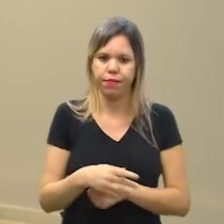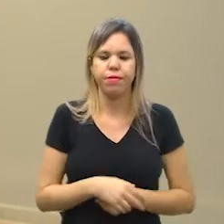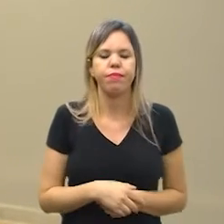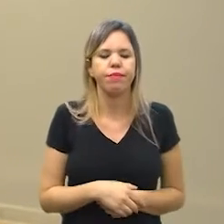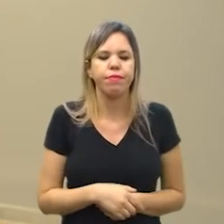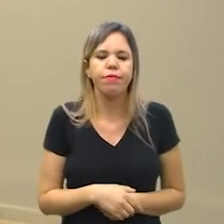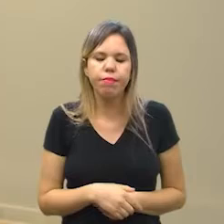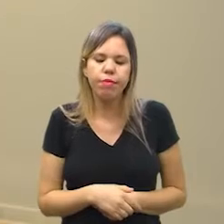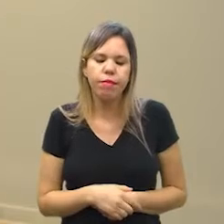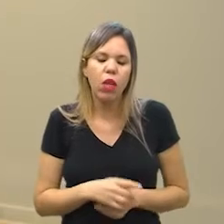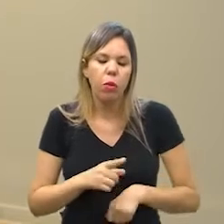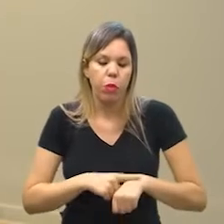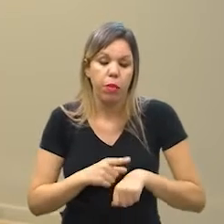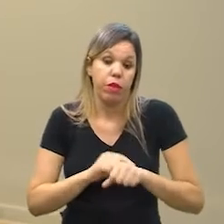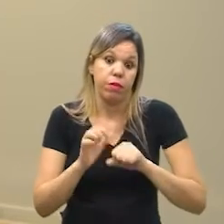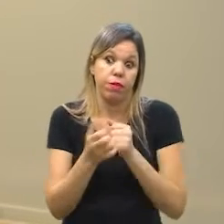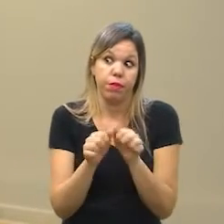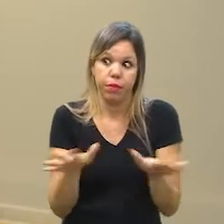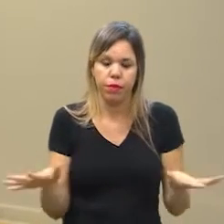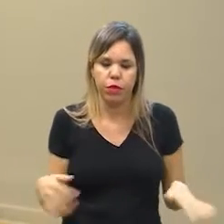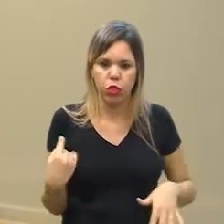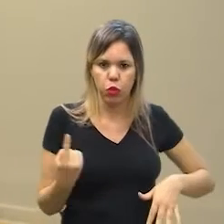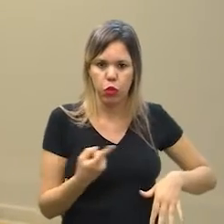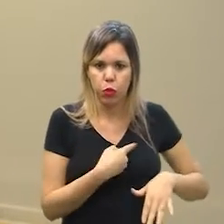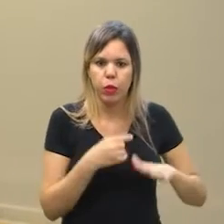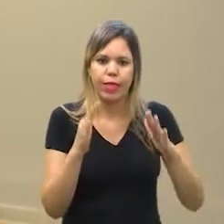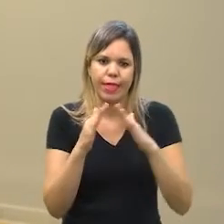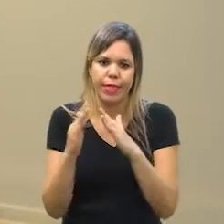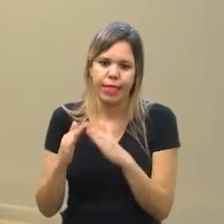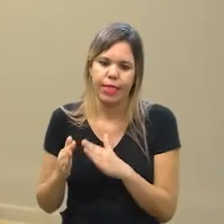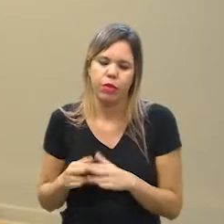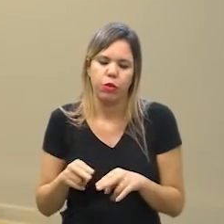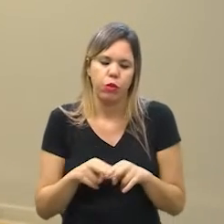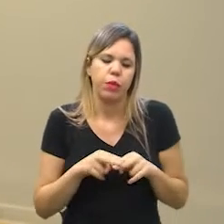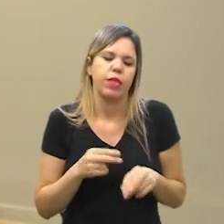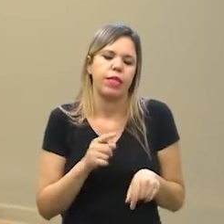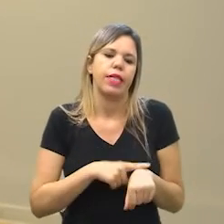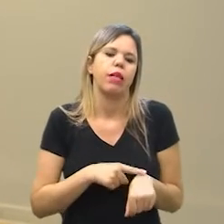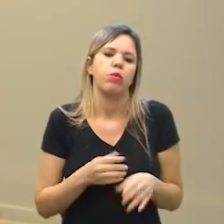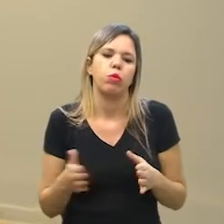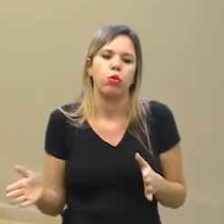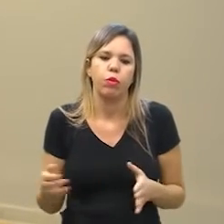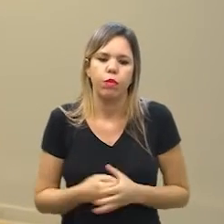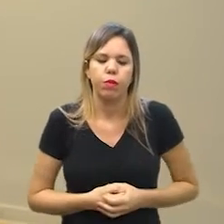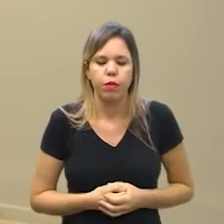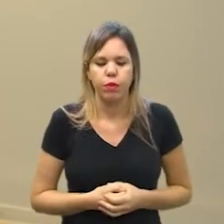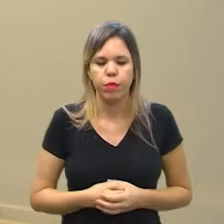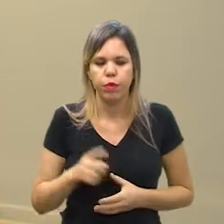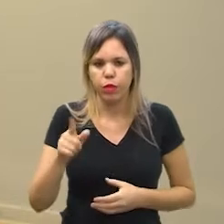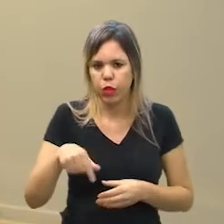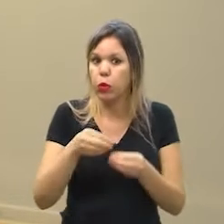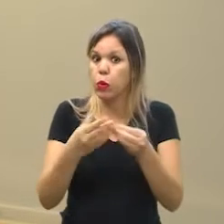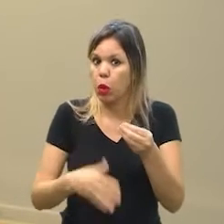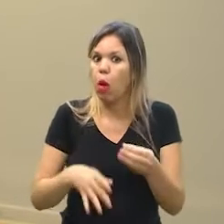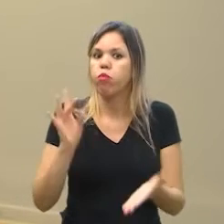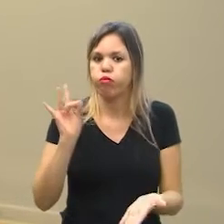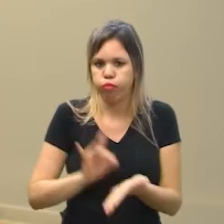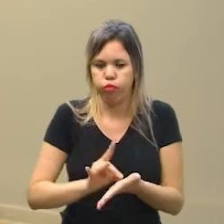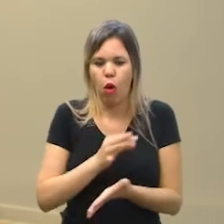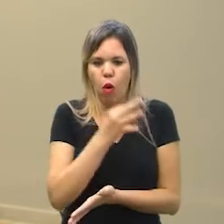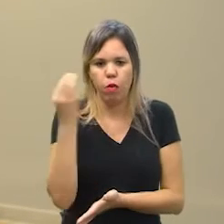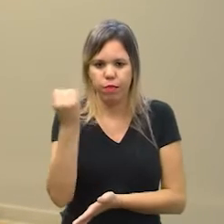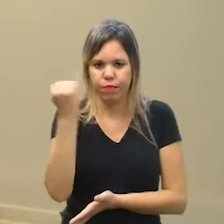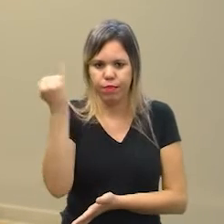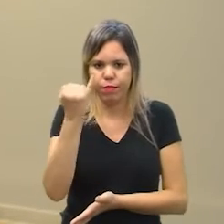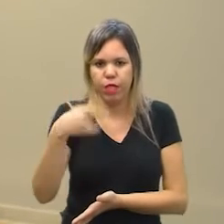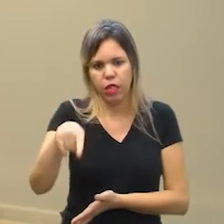sua residência. E no momento de pandemia, que estamos todos em casa por mais tempo, esse conteúdo realmente vai